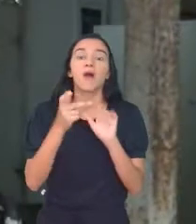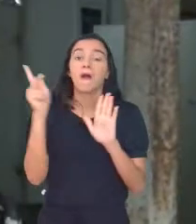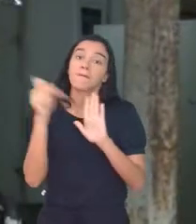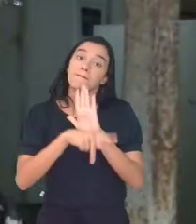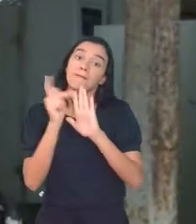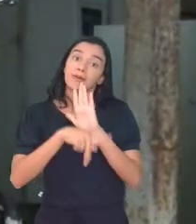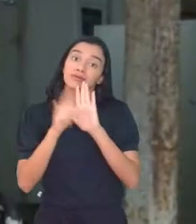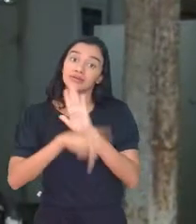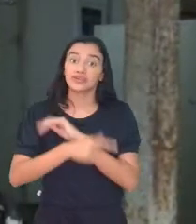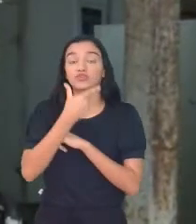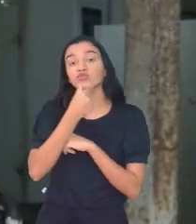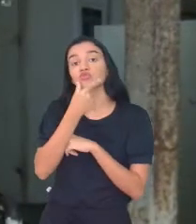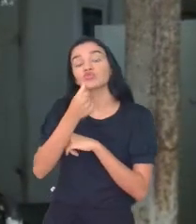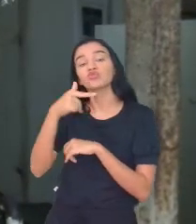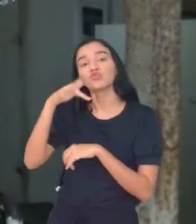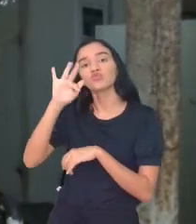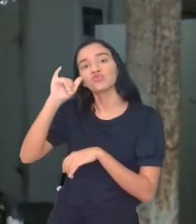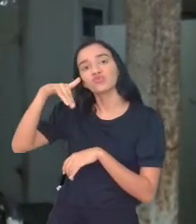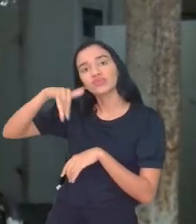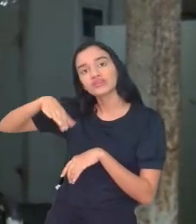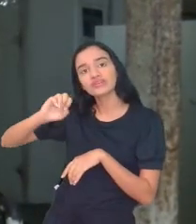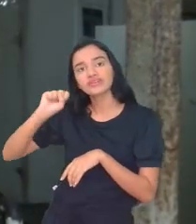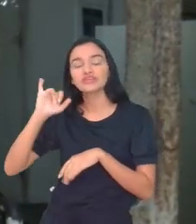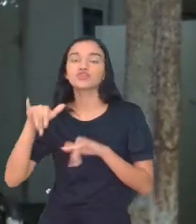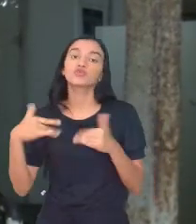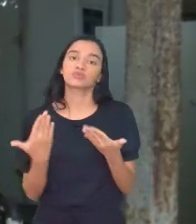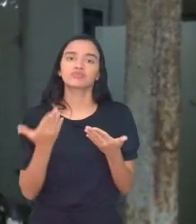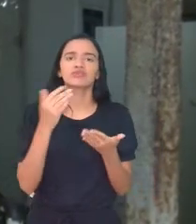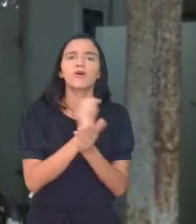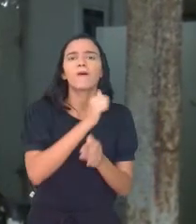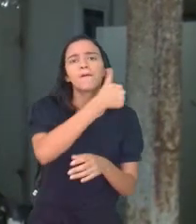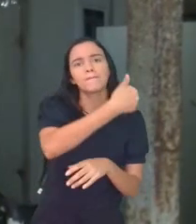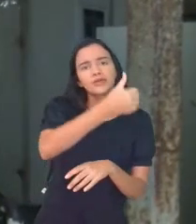do Francisco Brenan, de forma tal que em